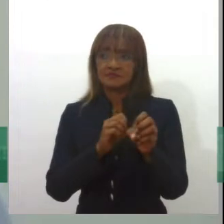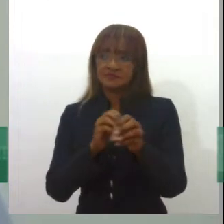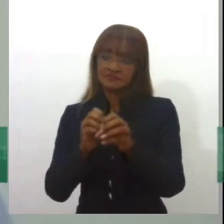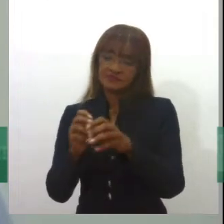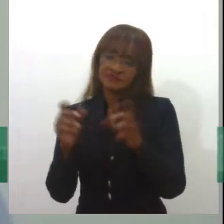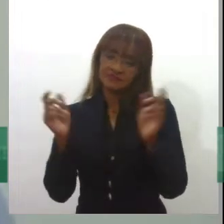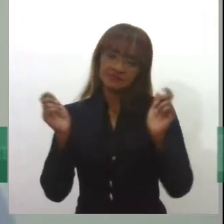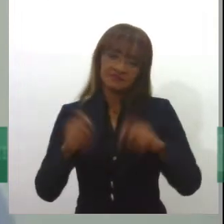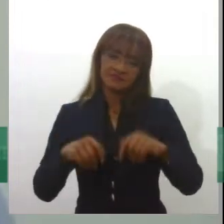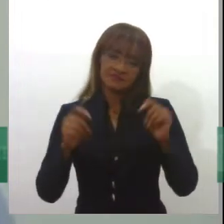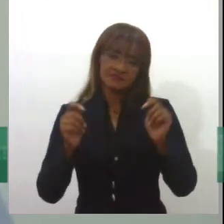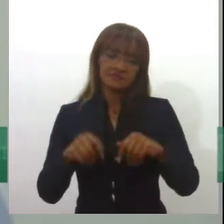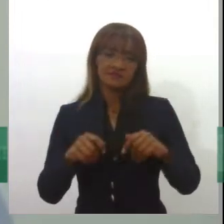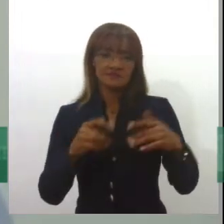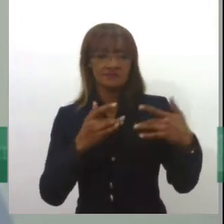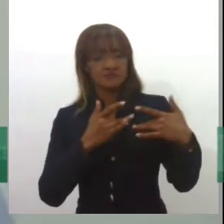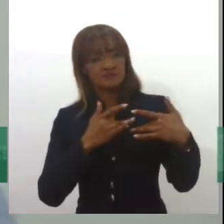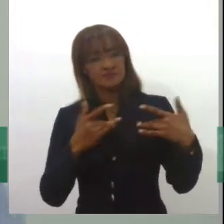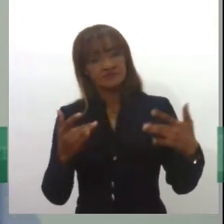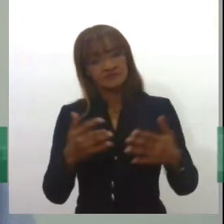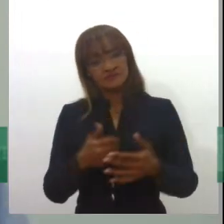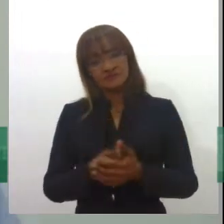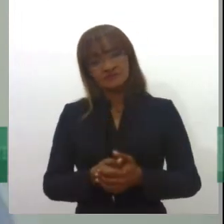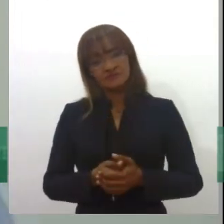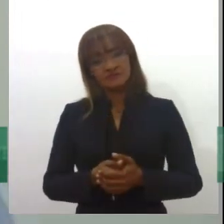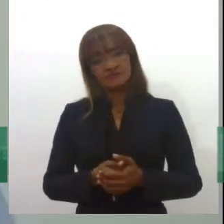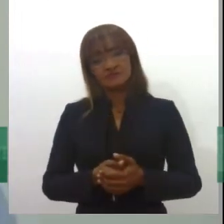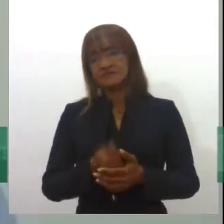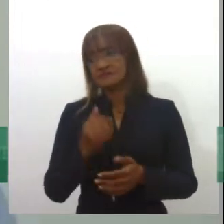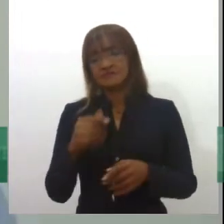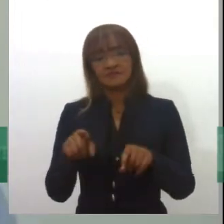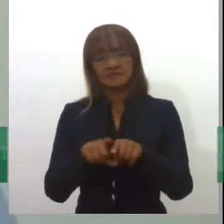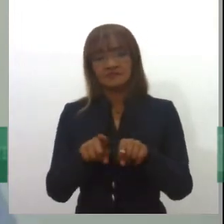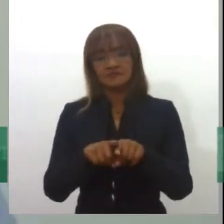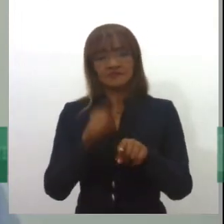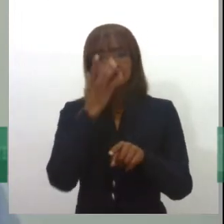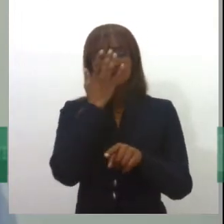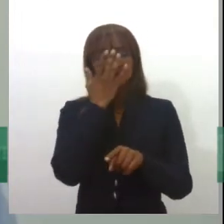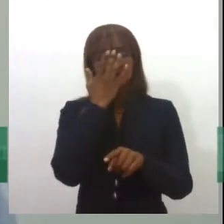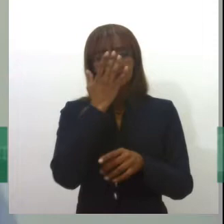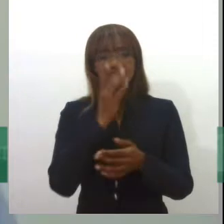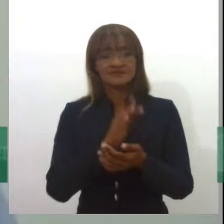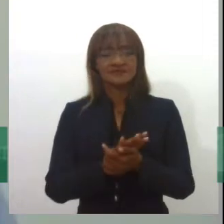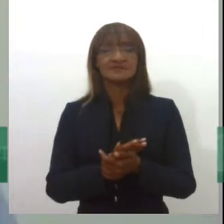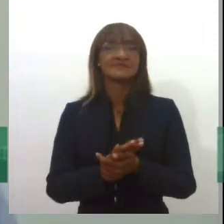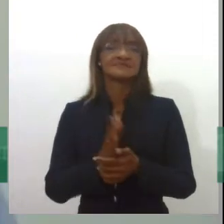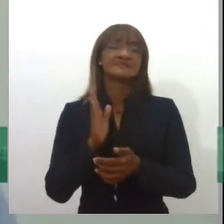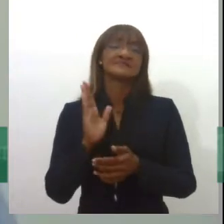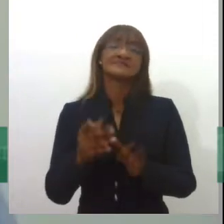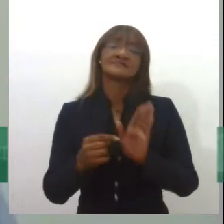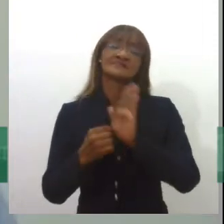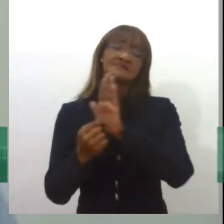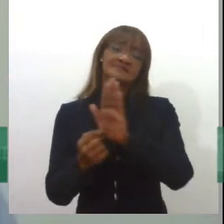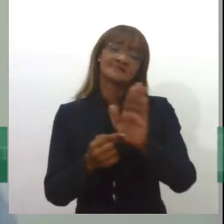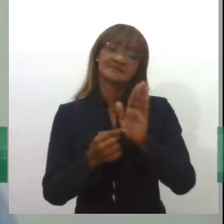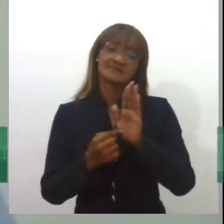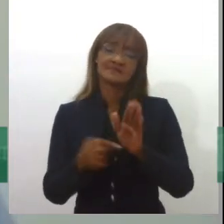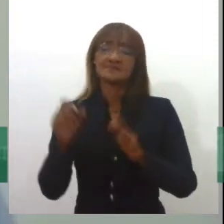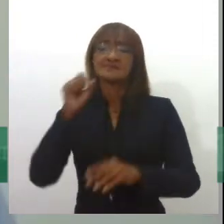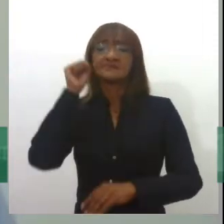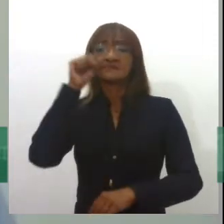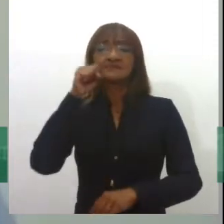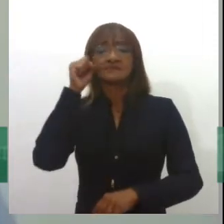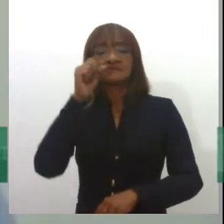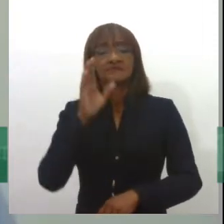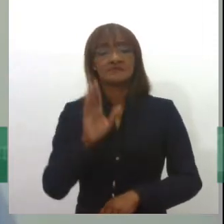inclusivos e solidários. Então, isso tudo, de certa forma, vai ao encontro da proposta que está sendo apresentada pelo senador Flávio Arnes, que já